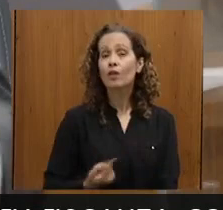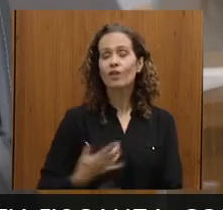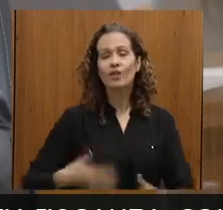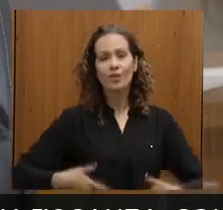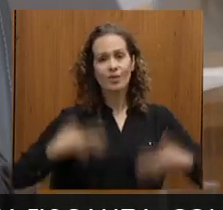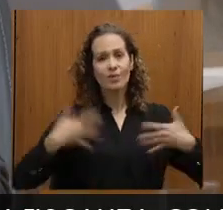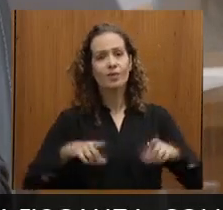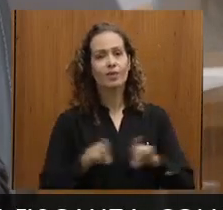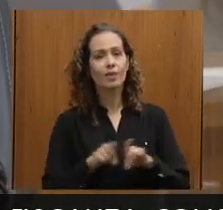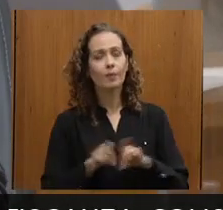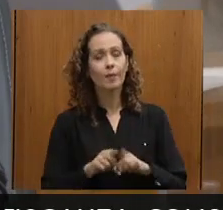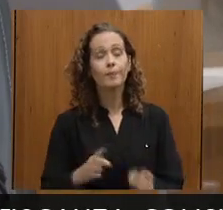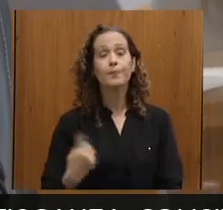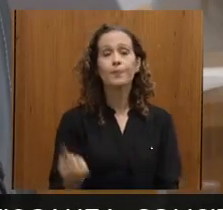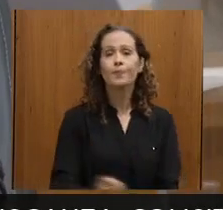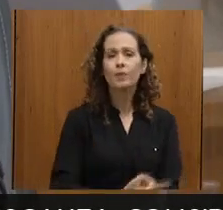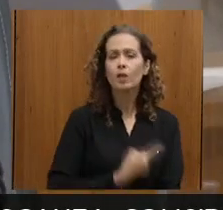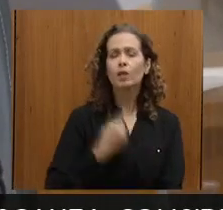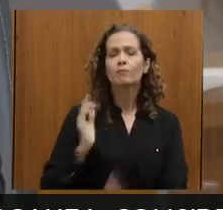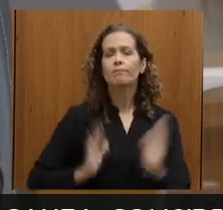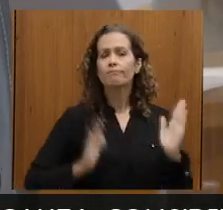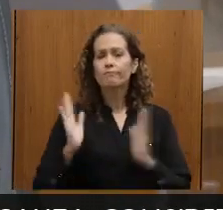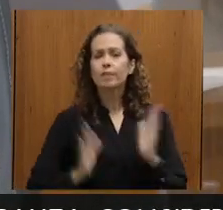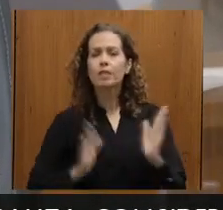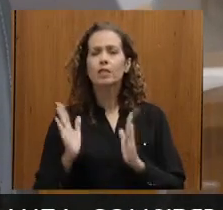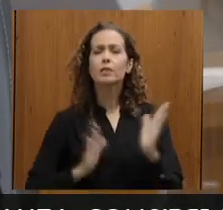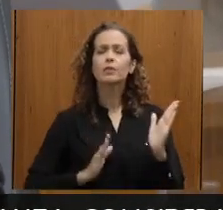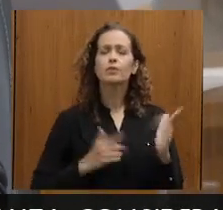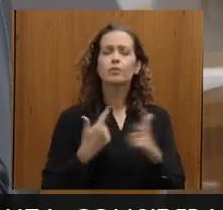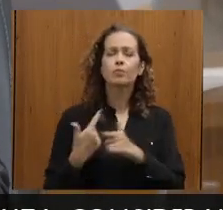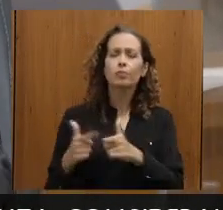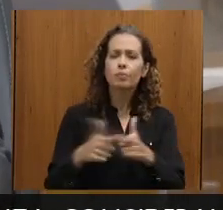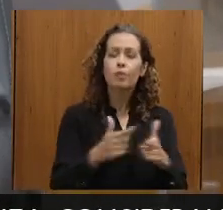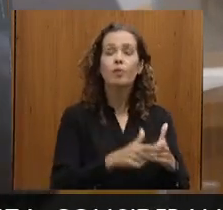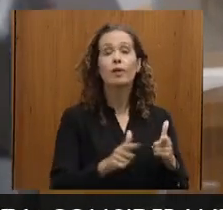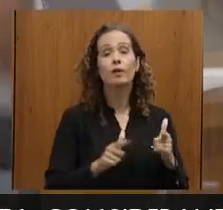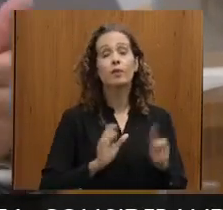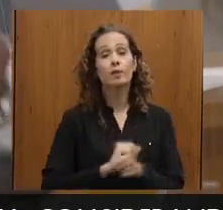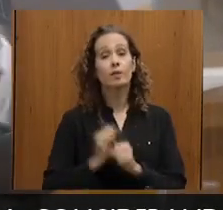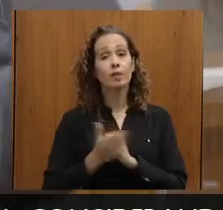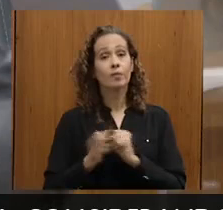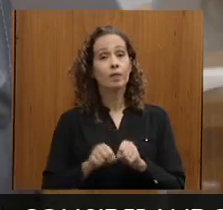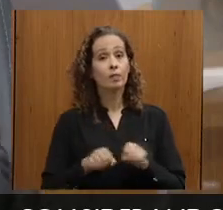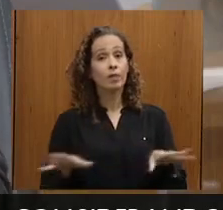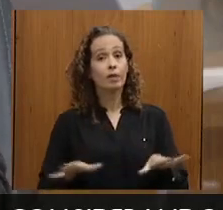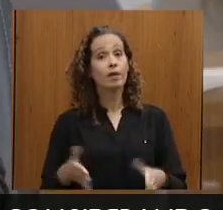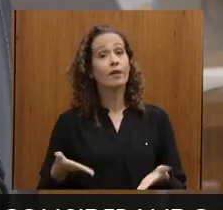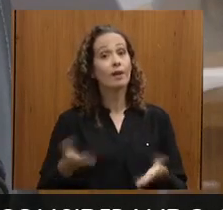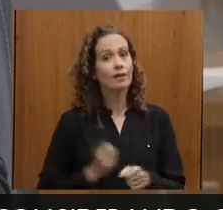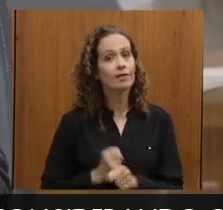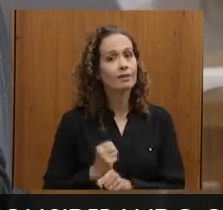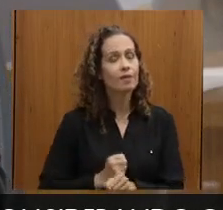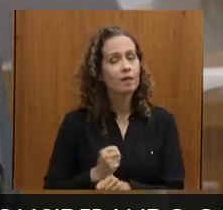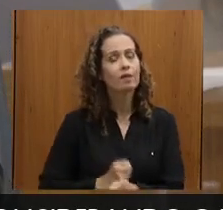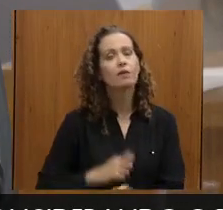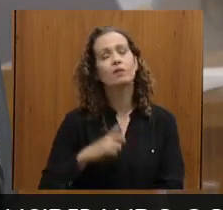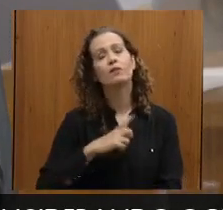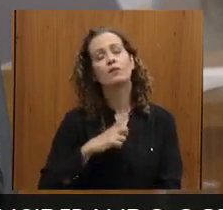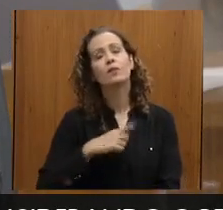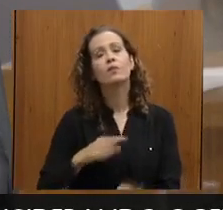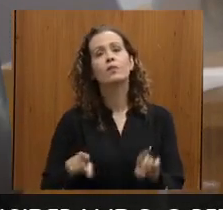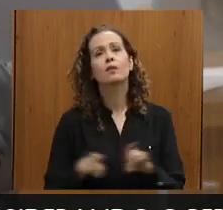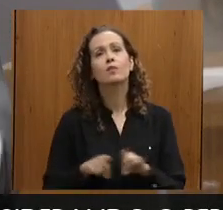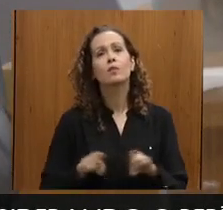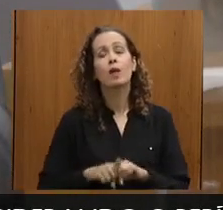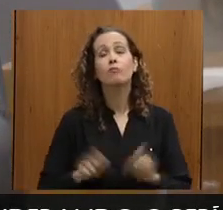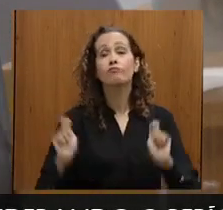orgulho, mesmo a gente tendo passado por um momento de muita crise, de muita dificuldade, que foi a pandemia. E esse ano ainda tivemos a condição de assinar